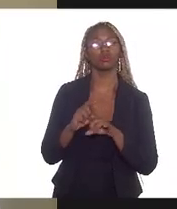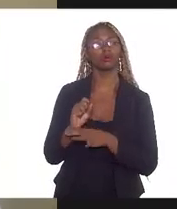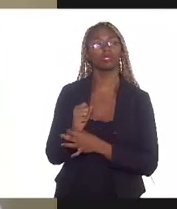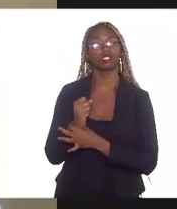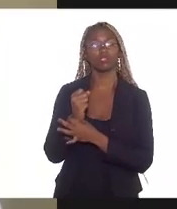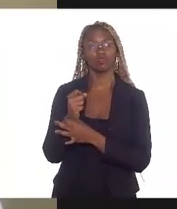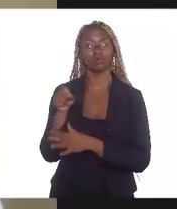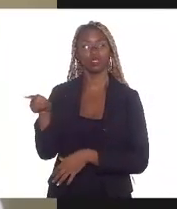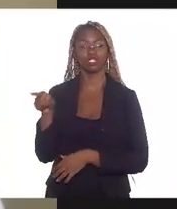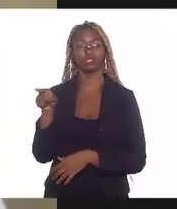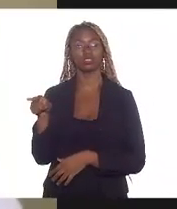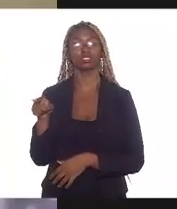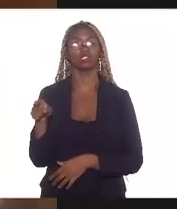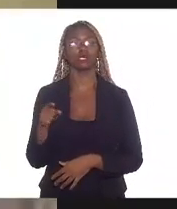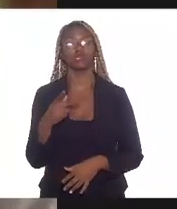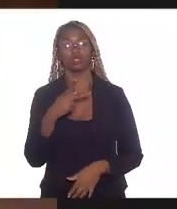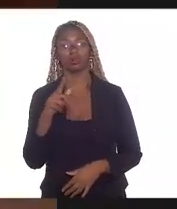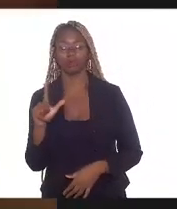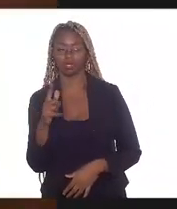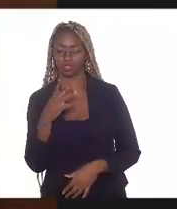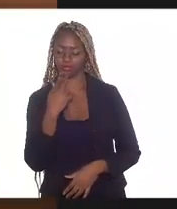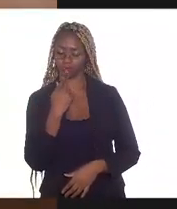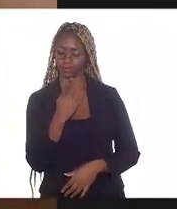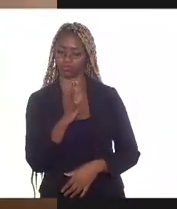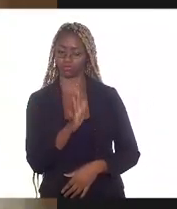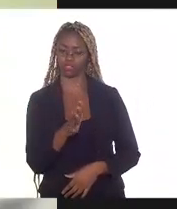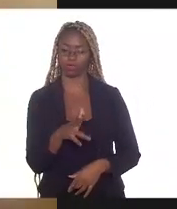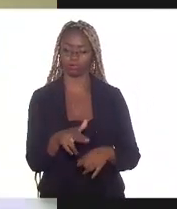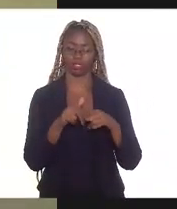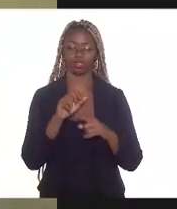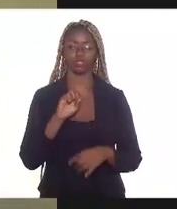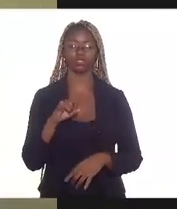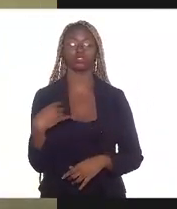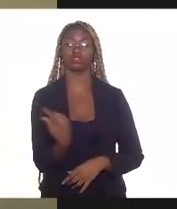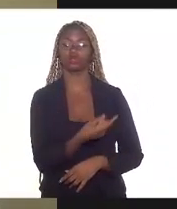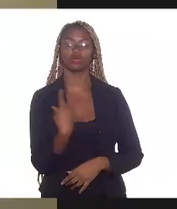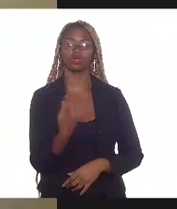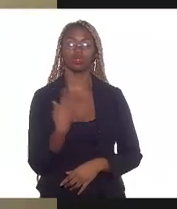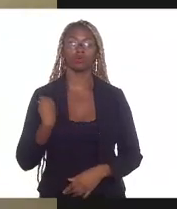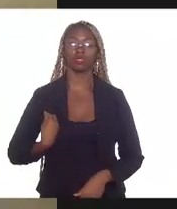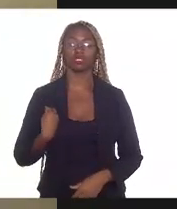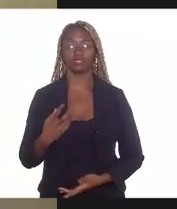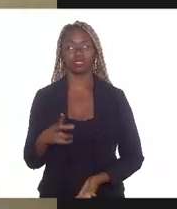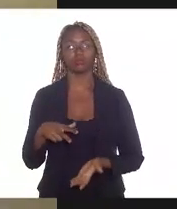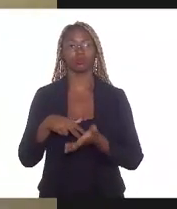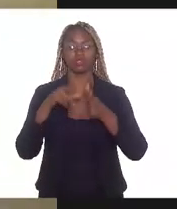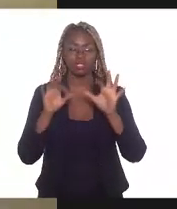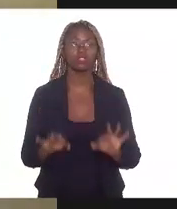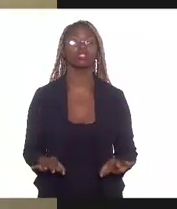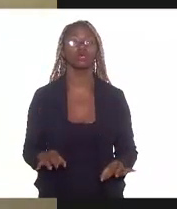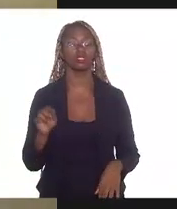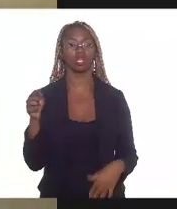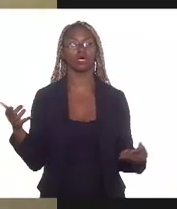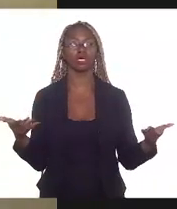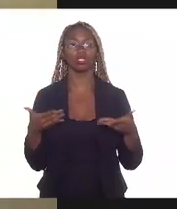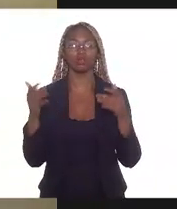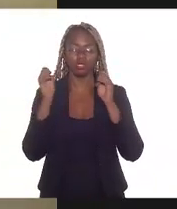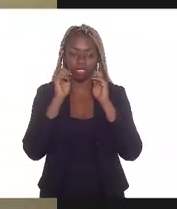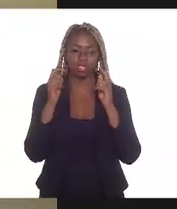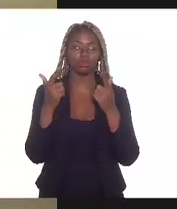dá porque, se nós tivermos uma participação efetiva agora da Assembleia na criação